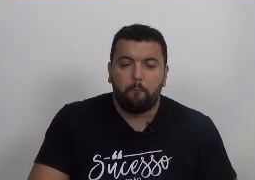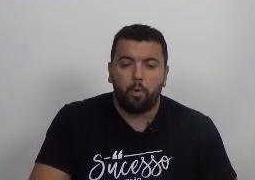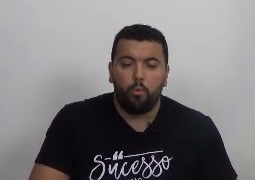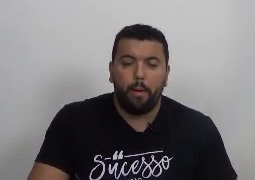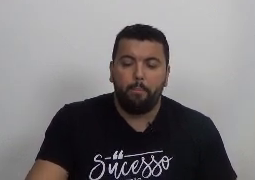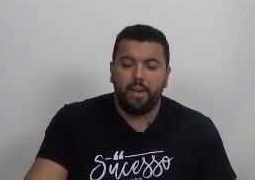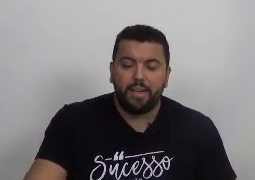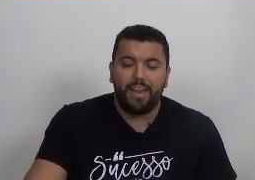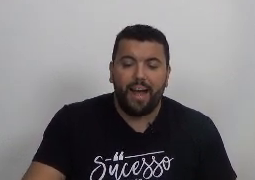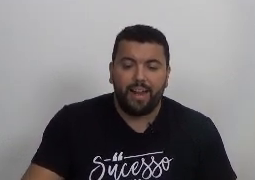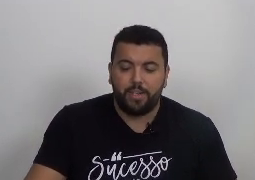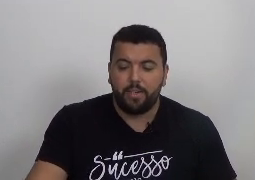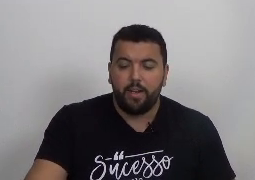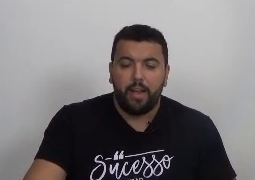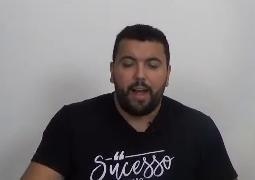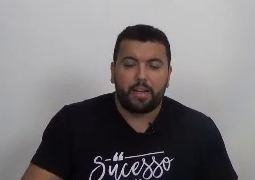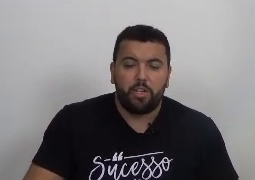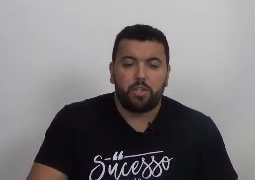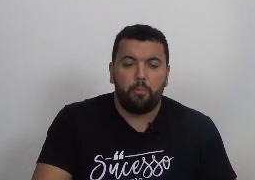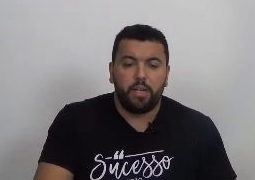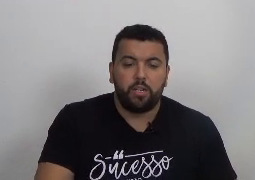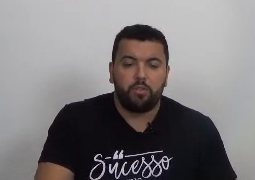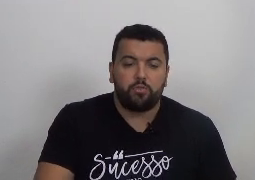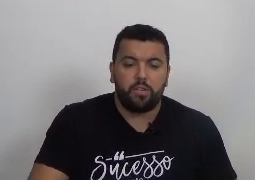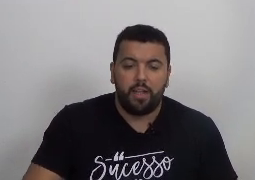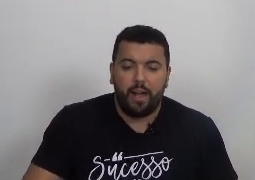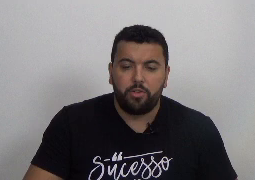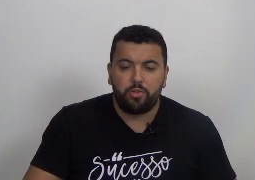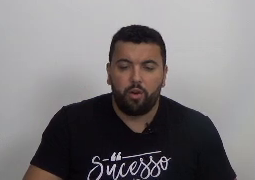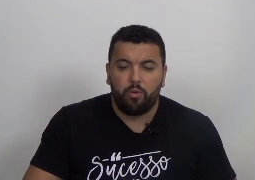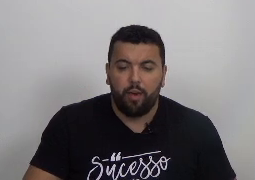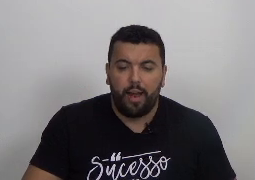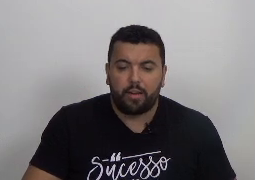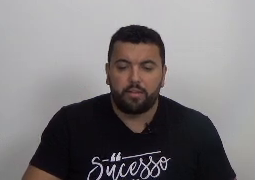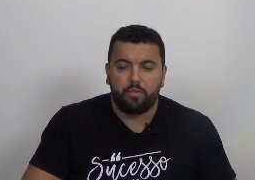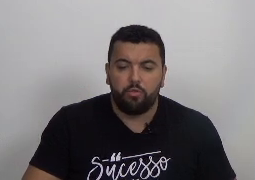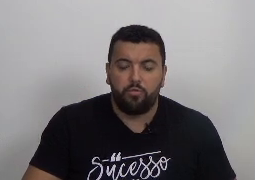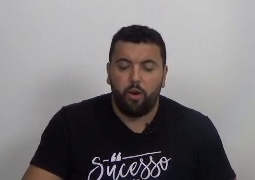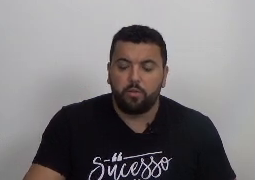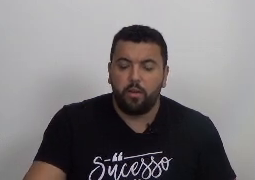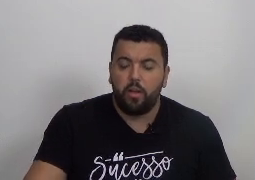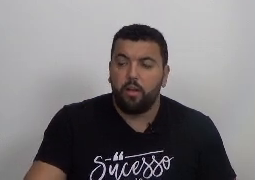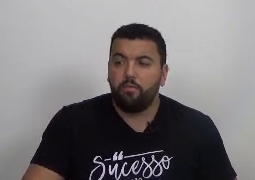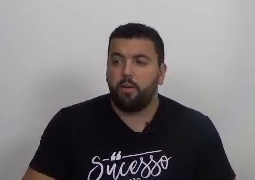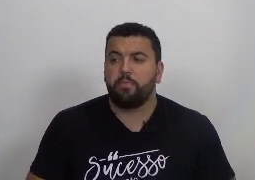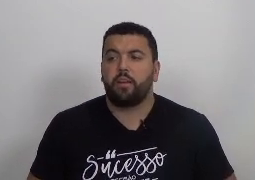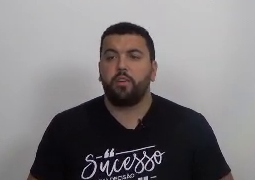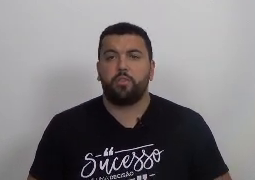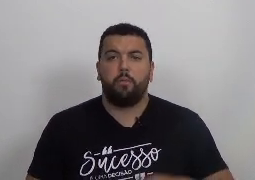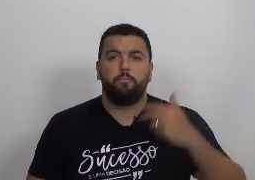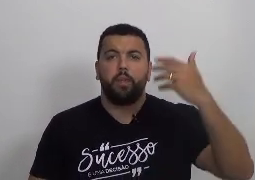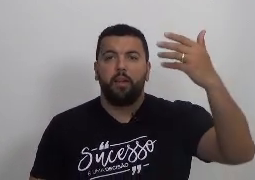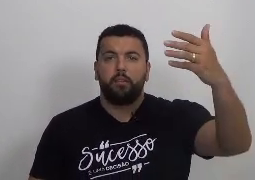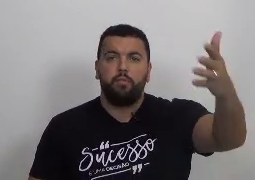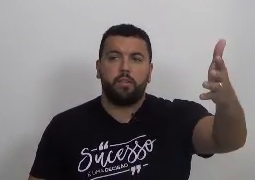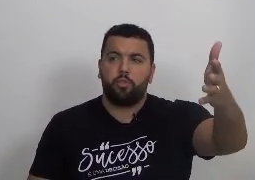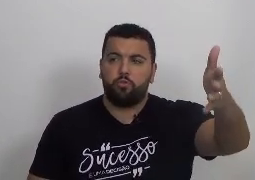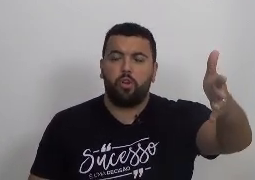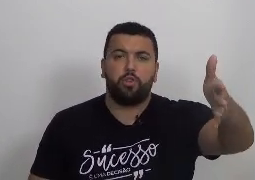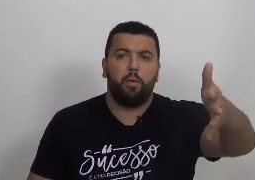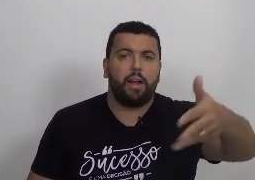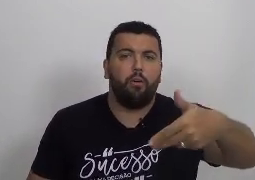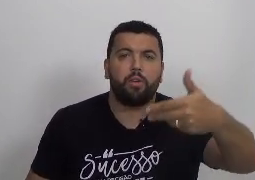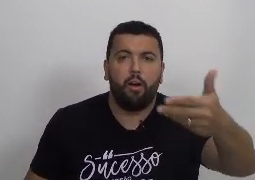vamos falar dele probabilidade a questão minha gente sociais troco likes e sigo de volta e vamos a questão